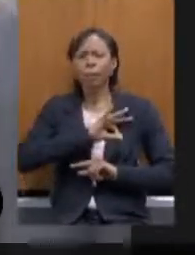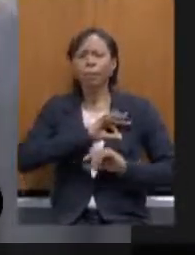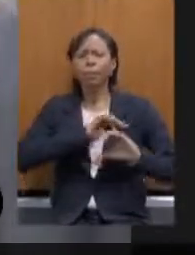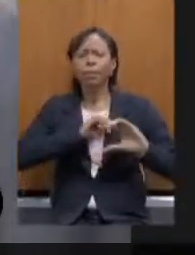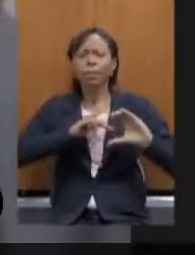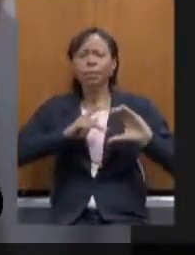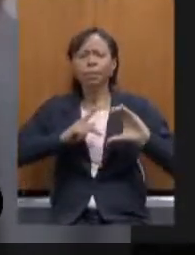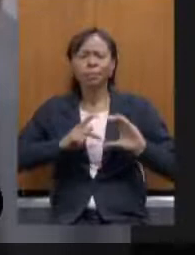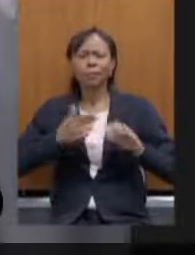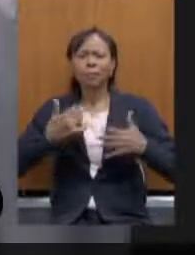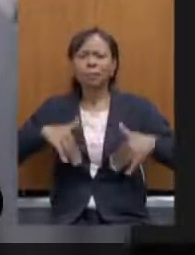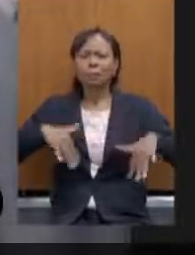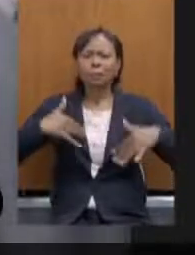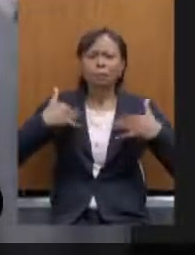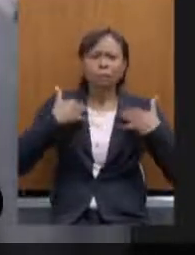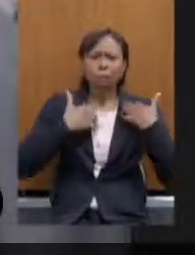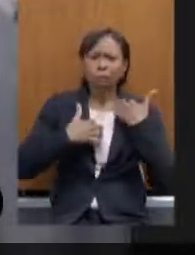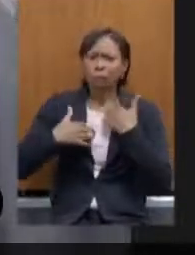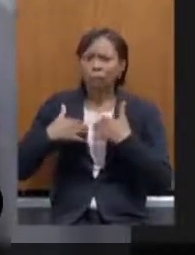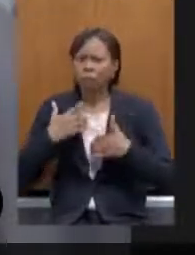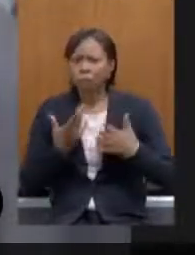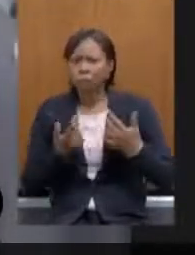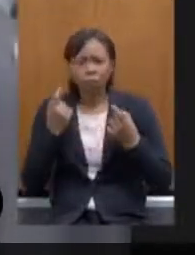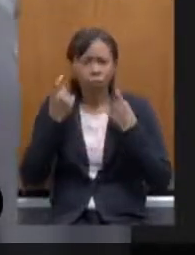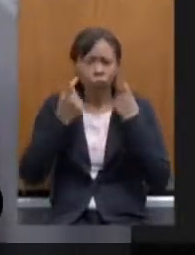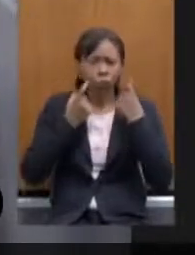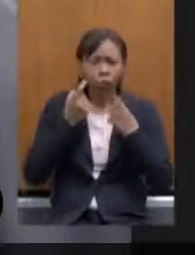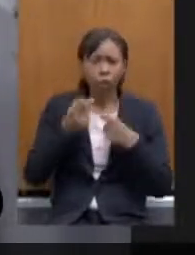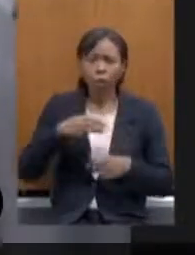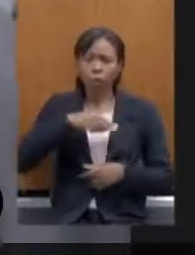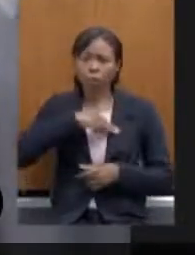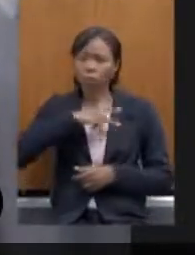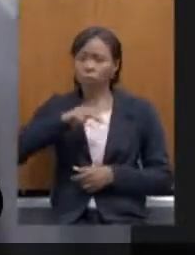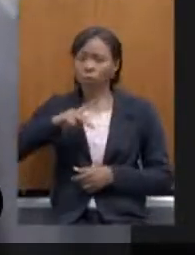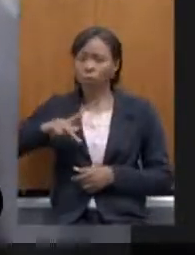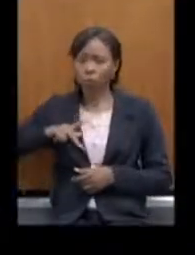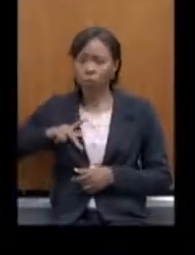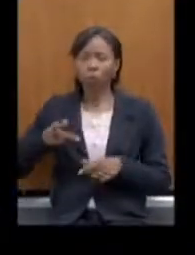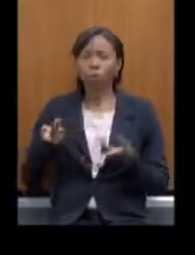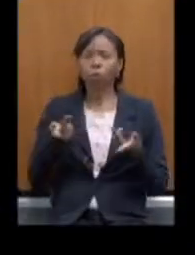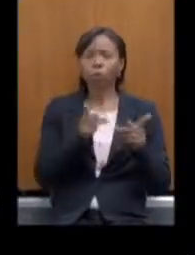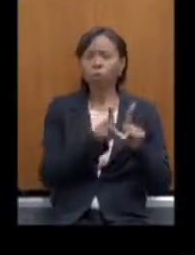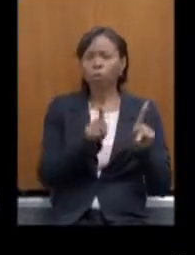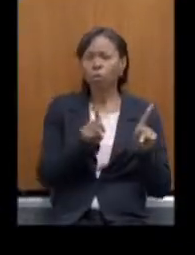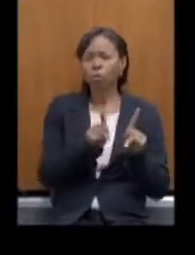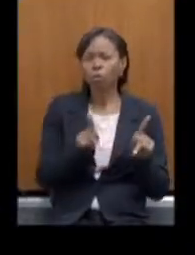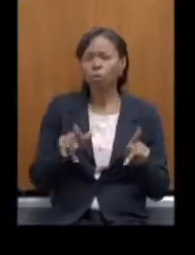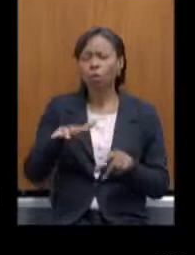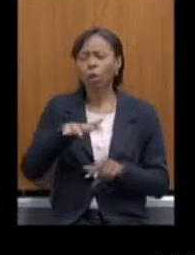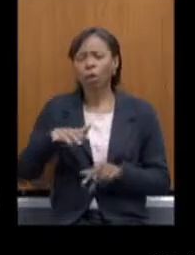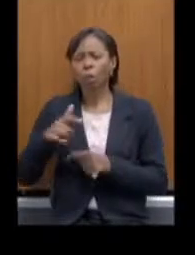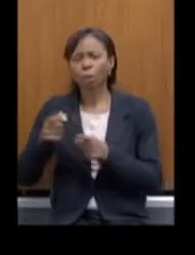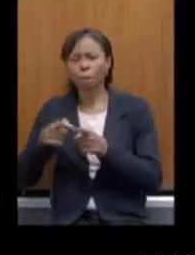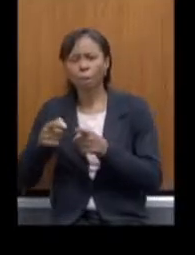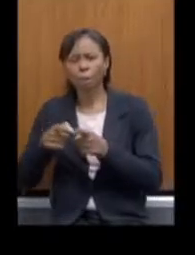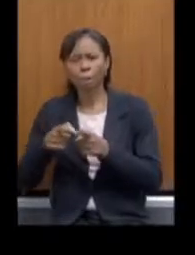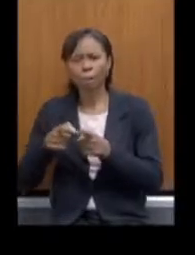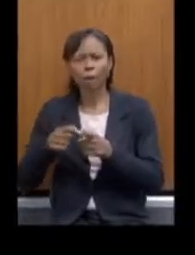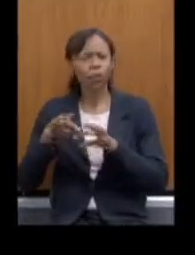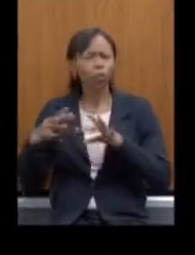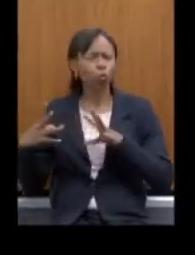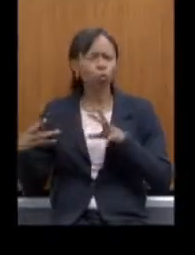civil desesperado ministério público dos professores da área médica das